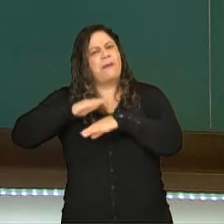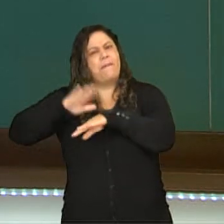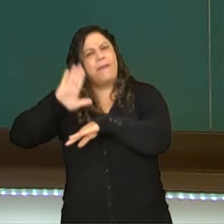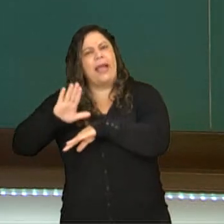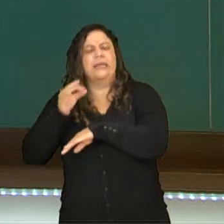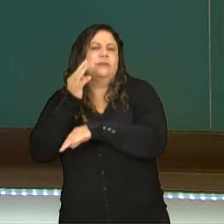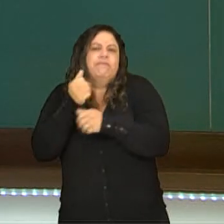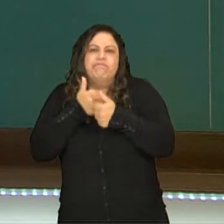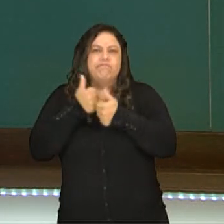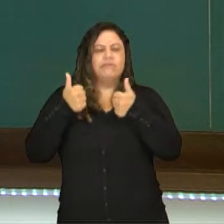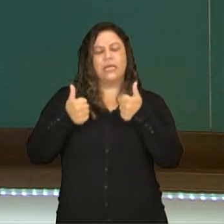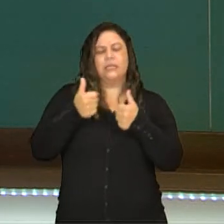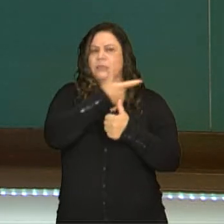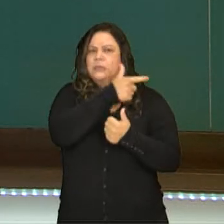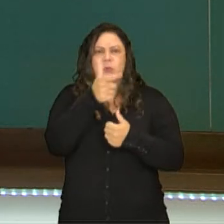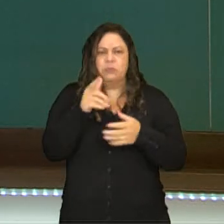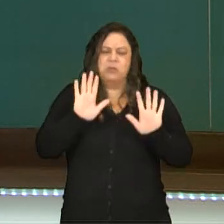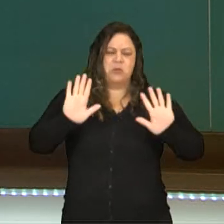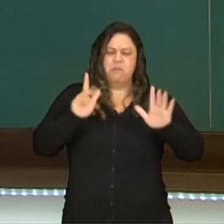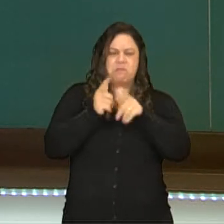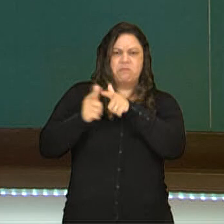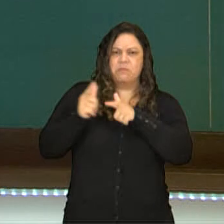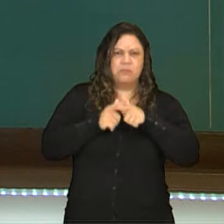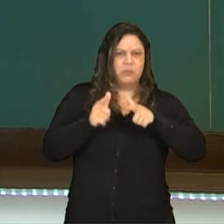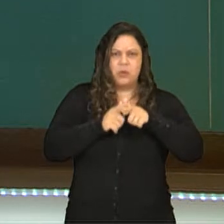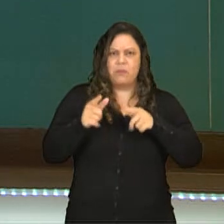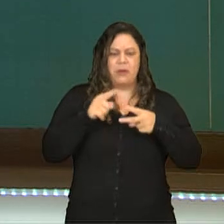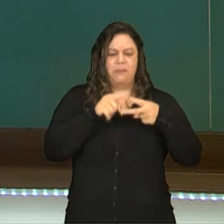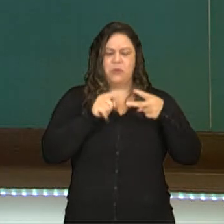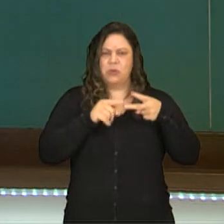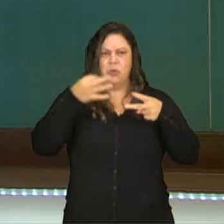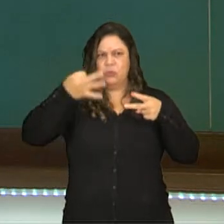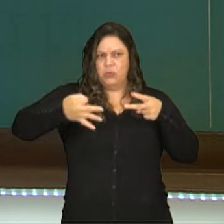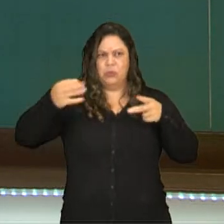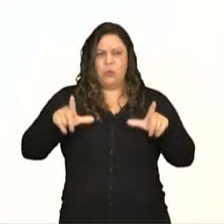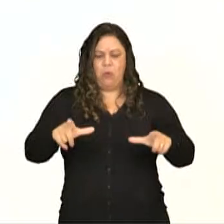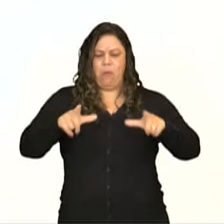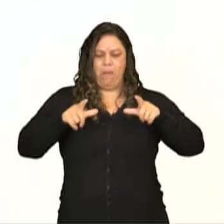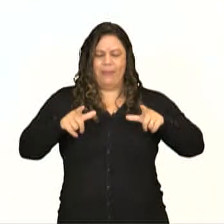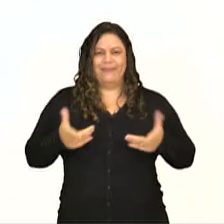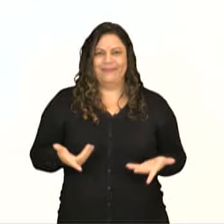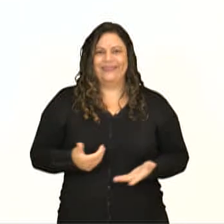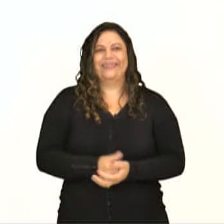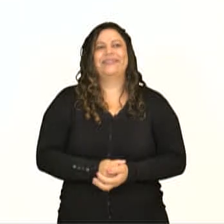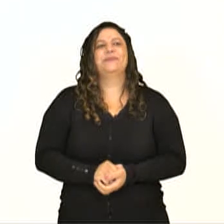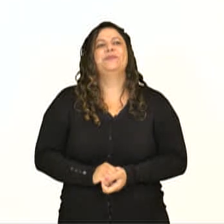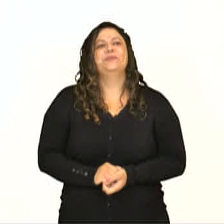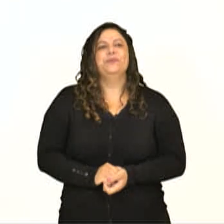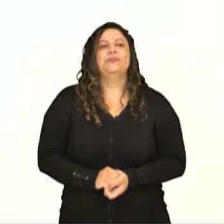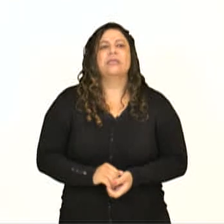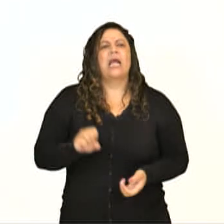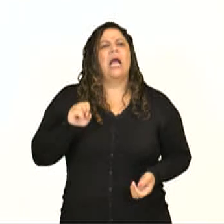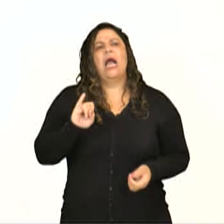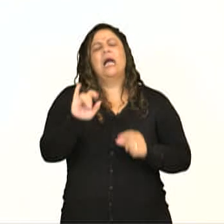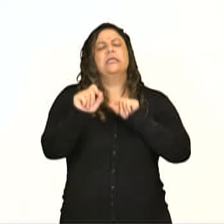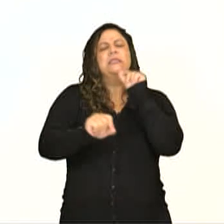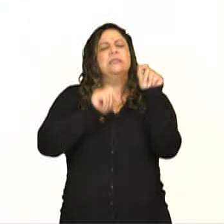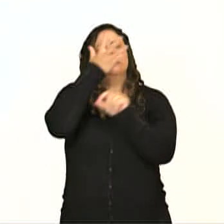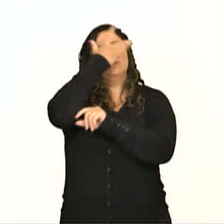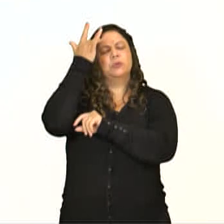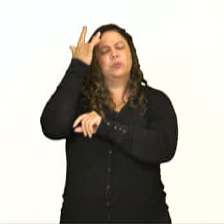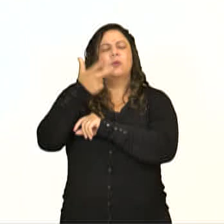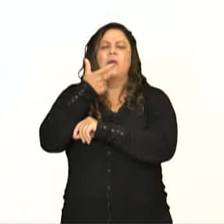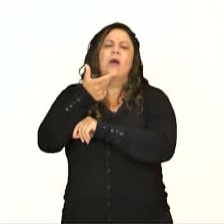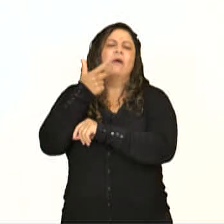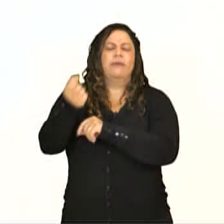tendo, fechou só os dois. É um prato perfeito. Olha lá, ó. Se alguém te dissesse que arroz e